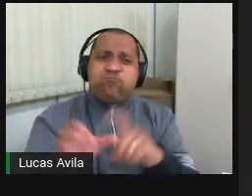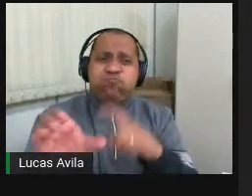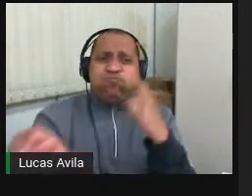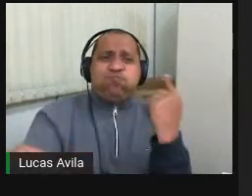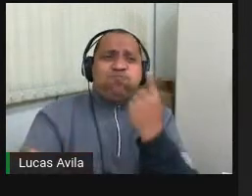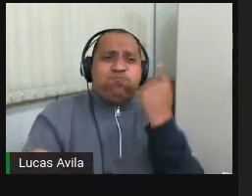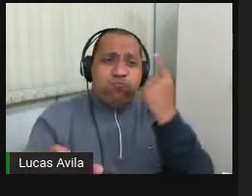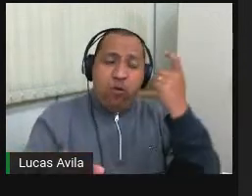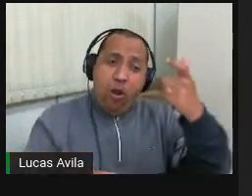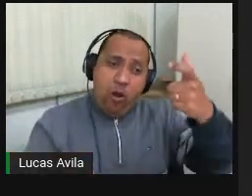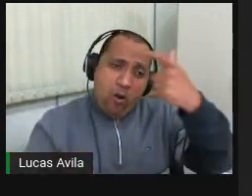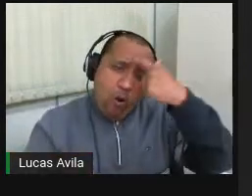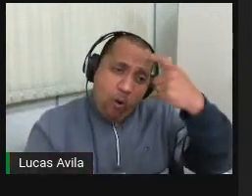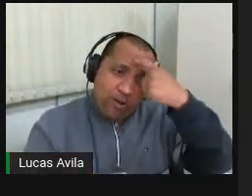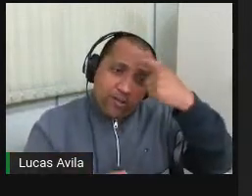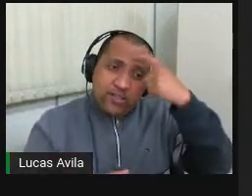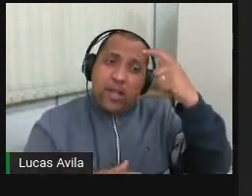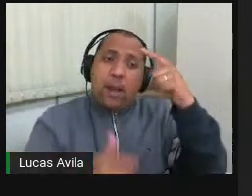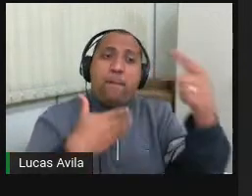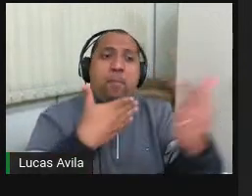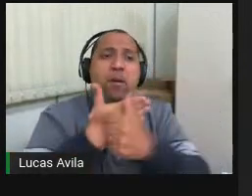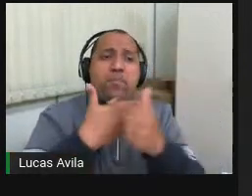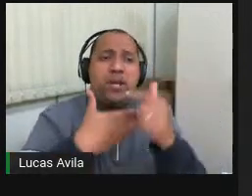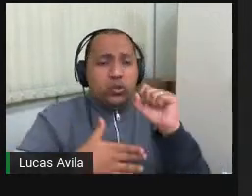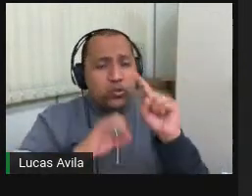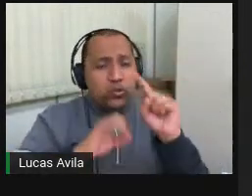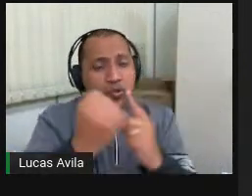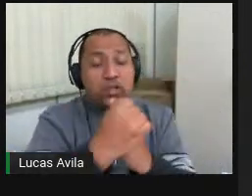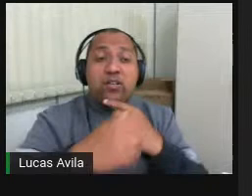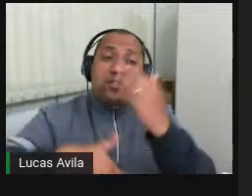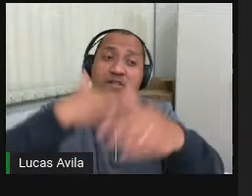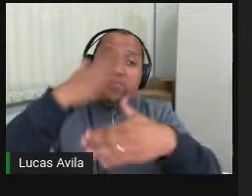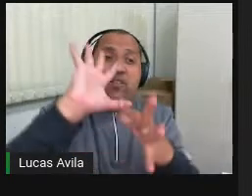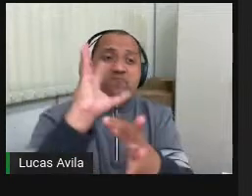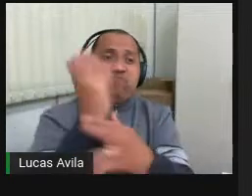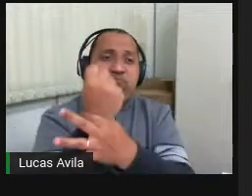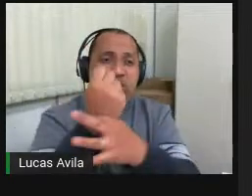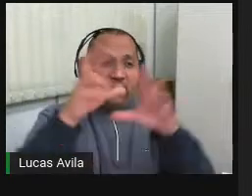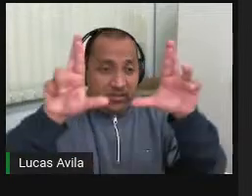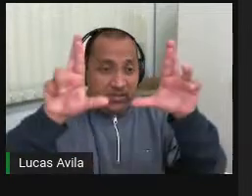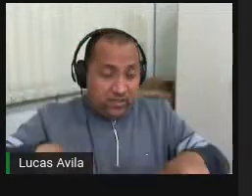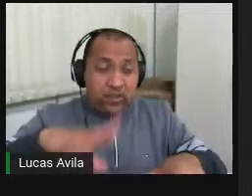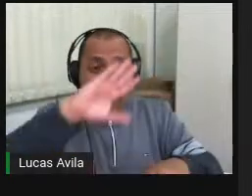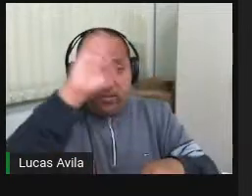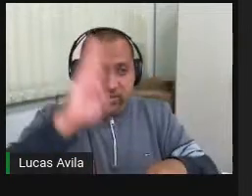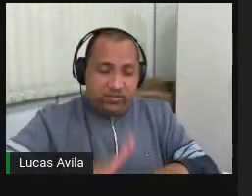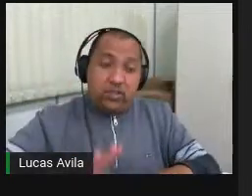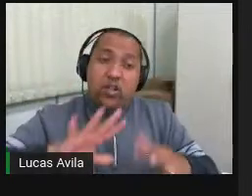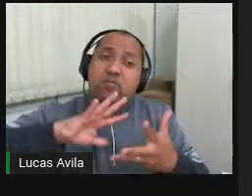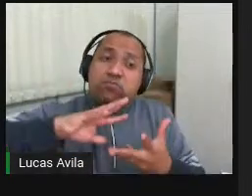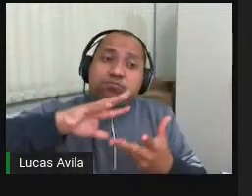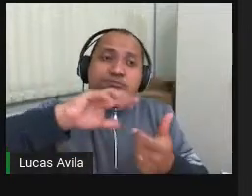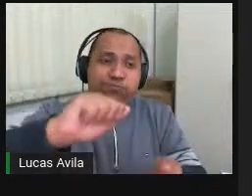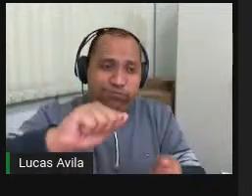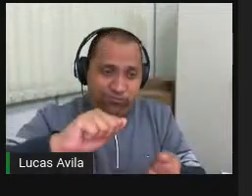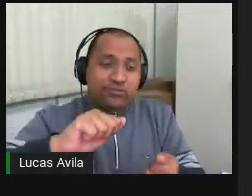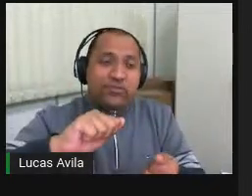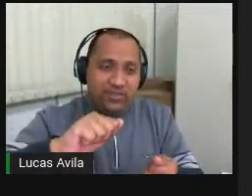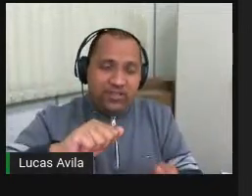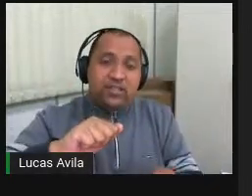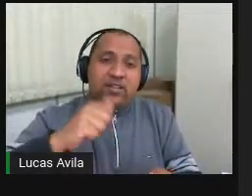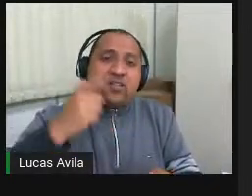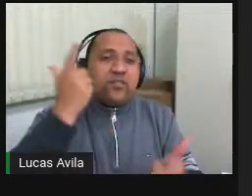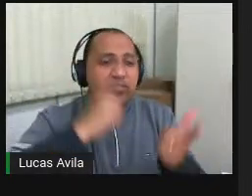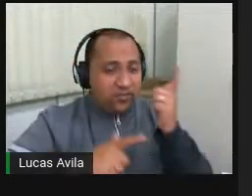seu papel social no desenvolvimento sustentável regional, nacional e internacional é realizada